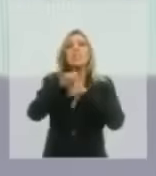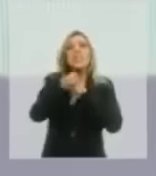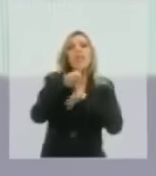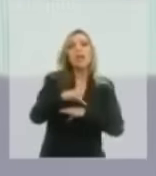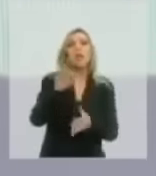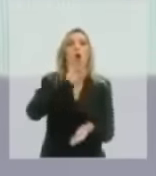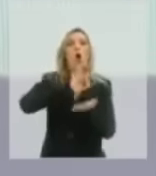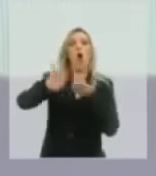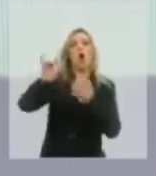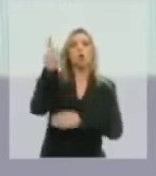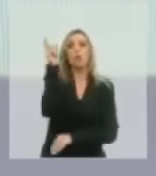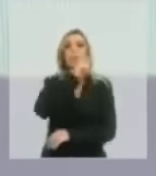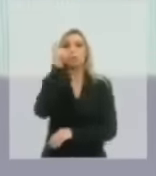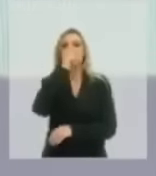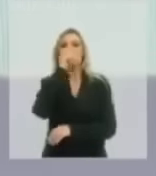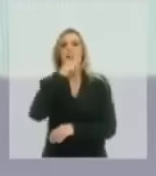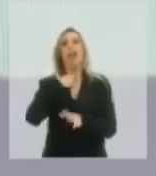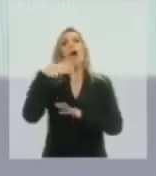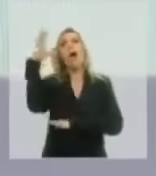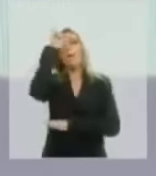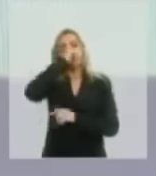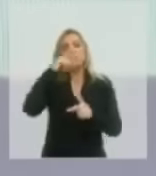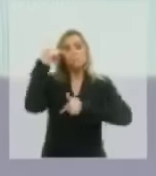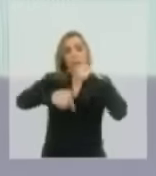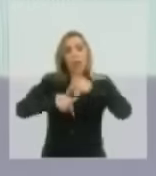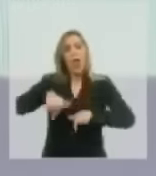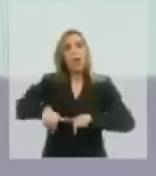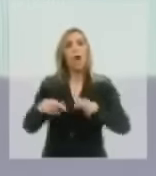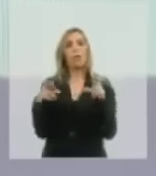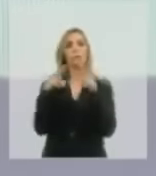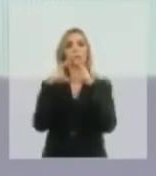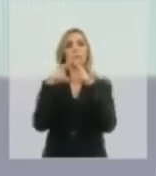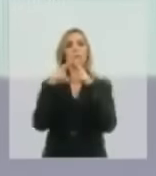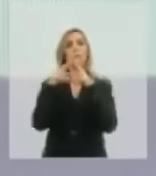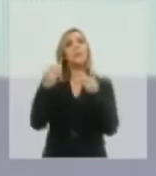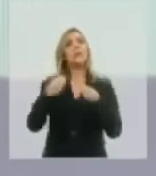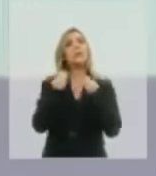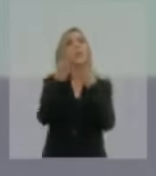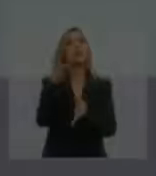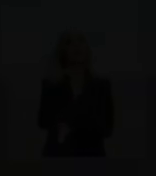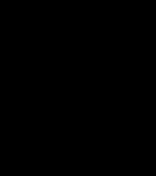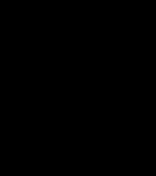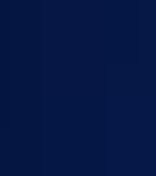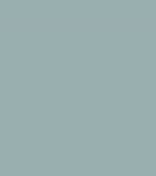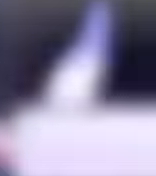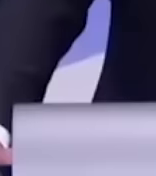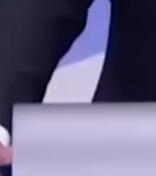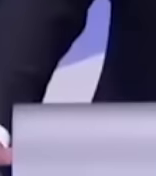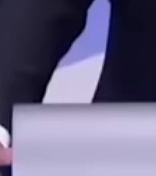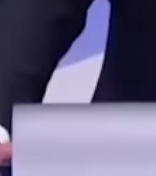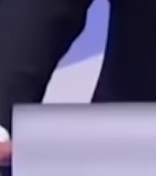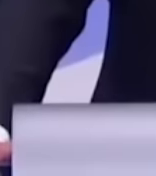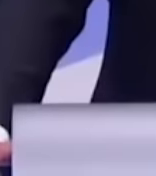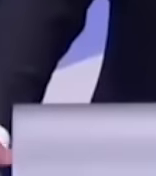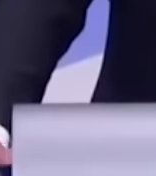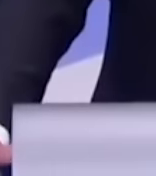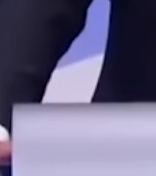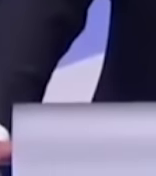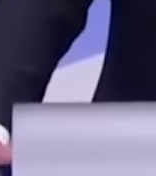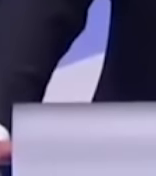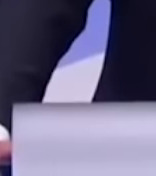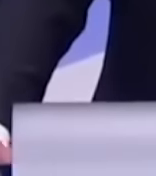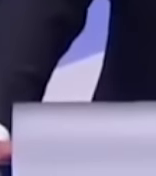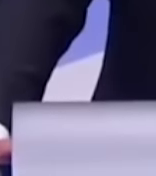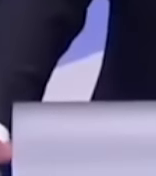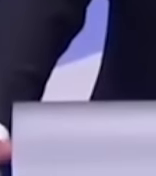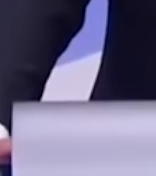e aprendendo a trabalhar como a record com amor e levando a palavra de deus nas suas novelas obrigado quando fui presidente do banco